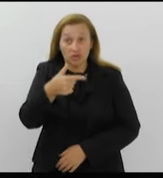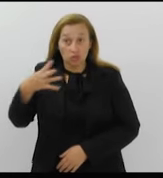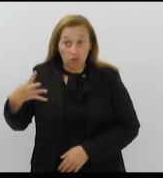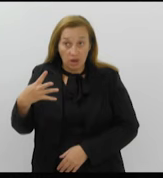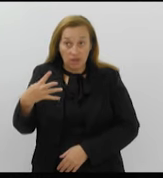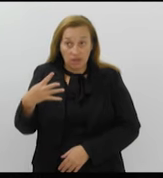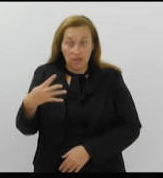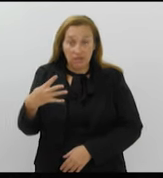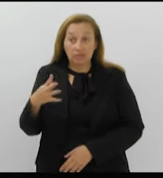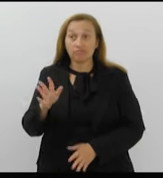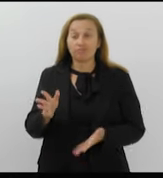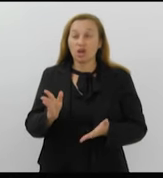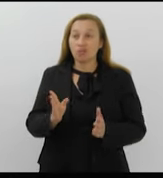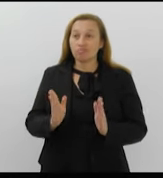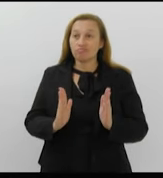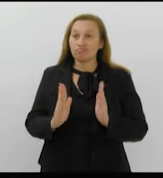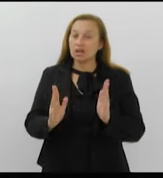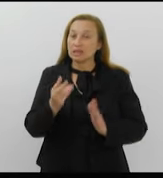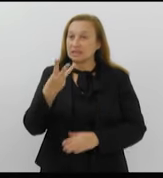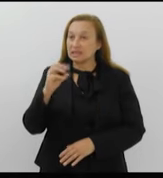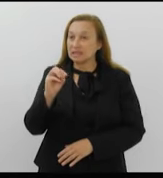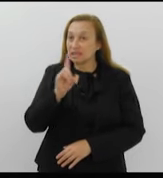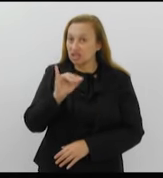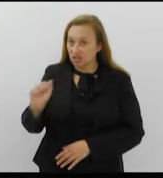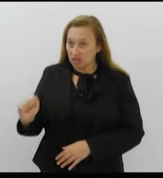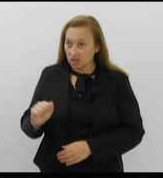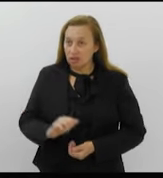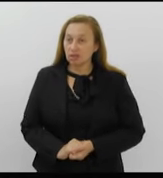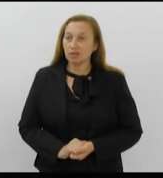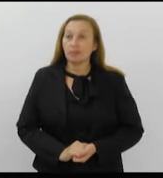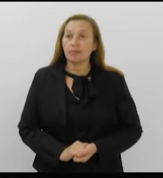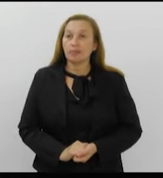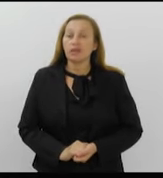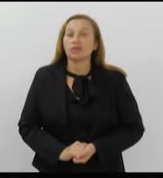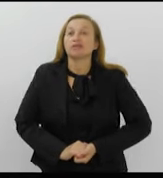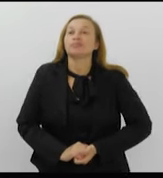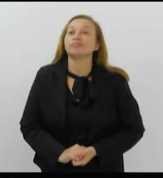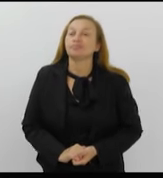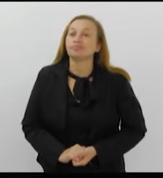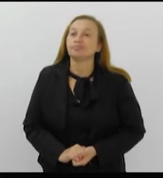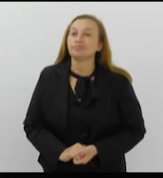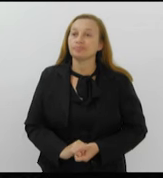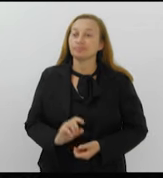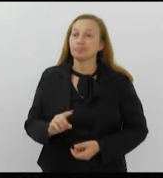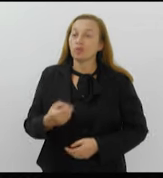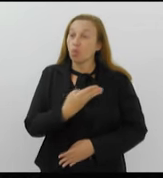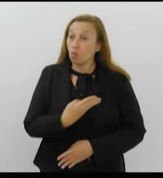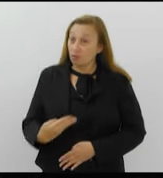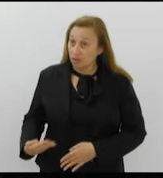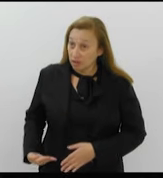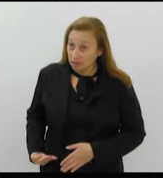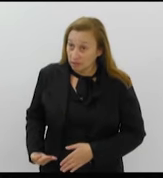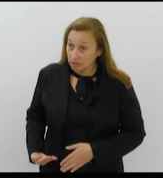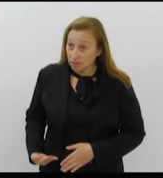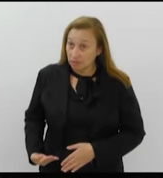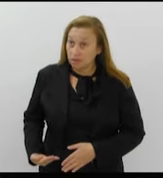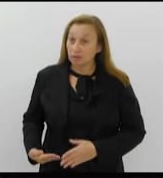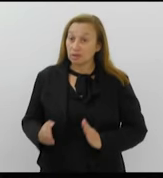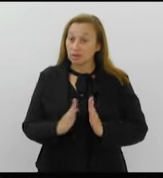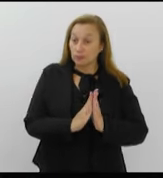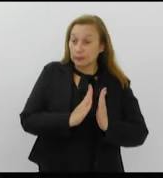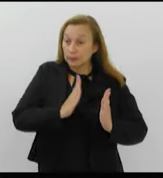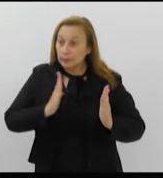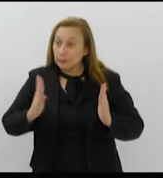a 30 dias. E no apagar das luzes, o governador quer estender essa